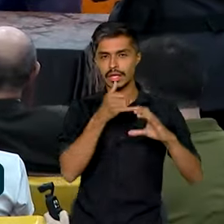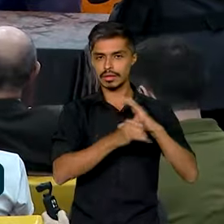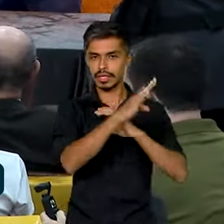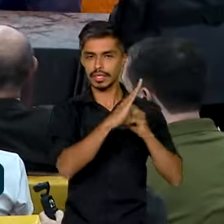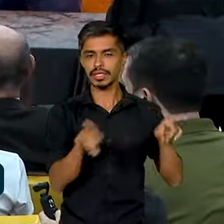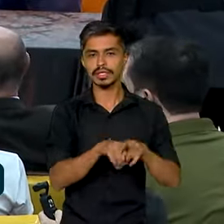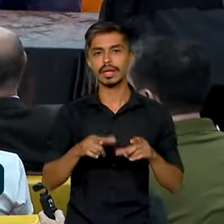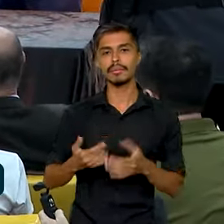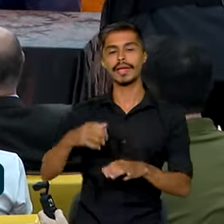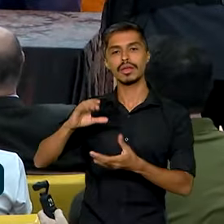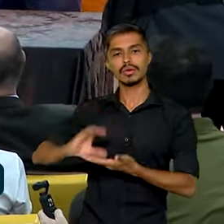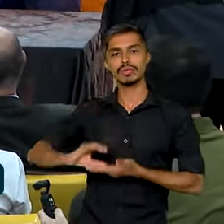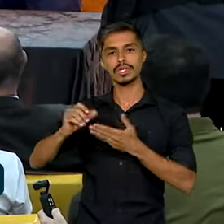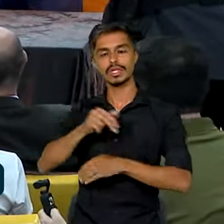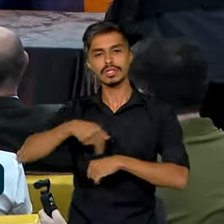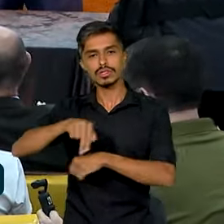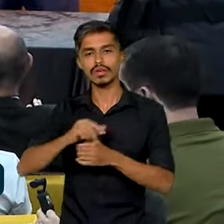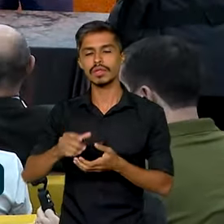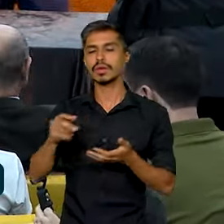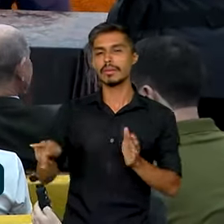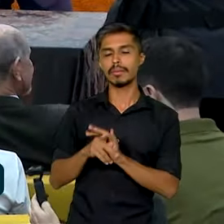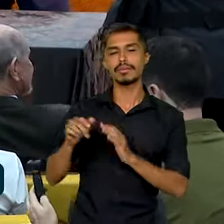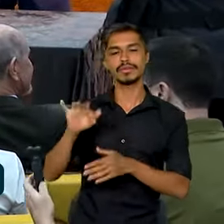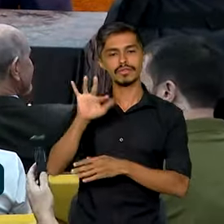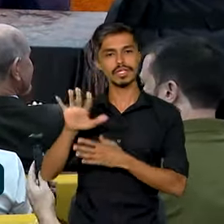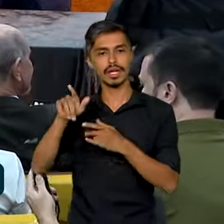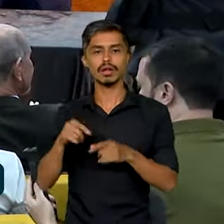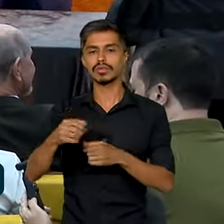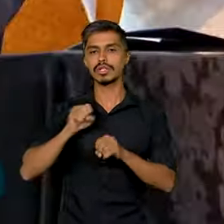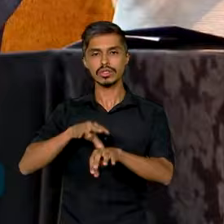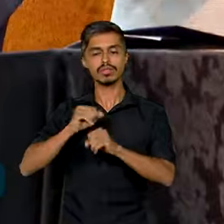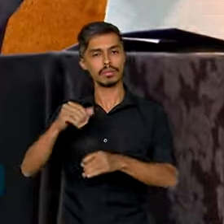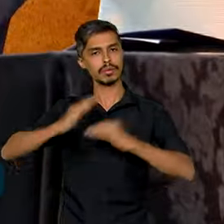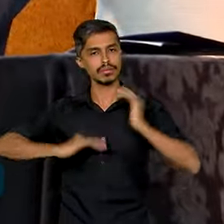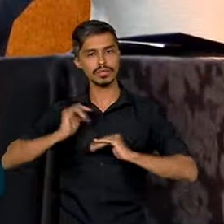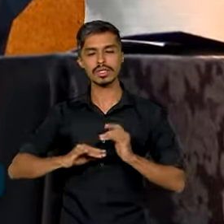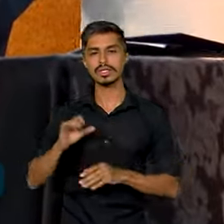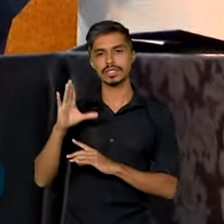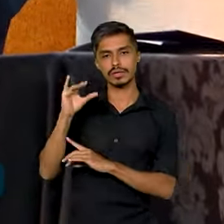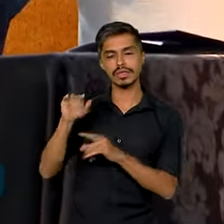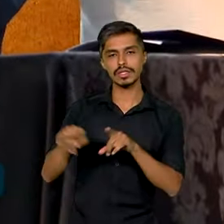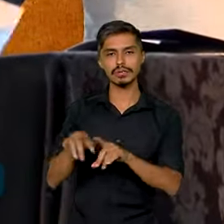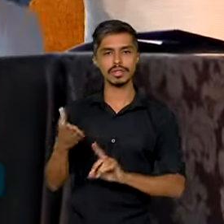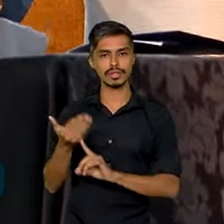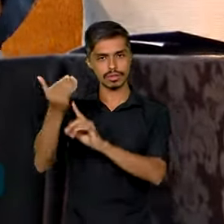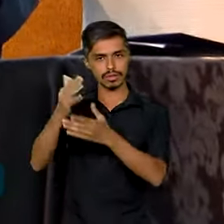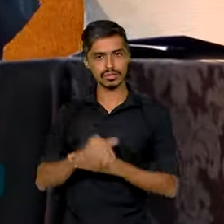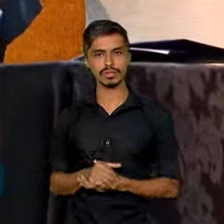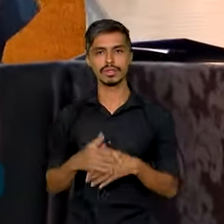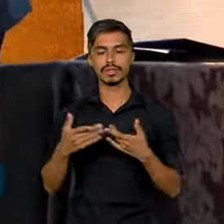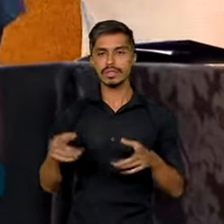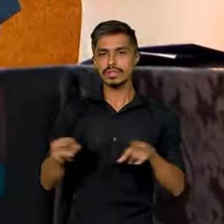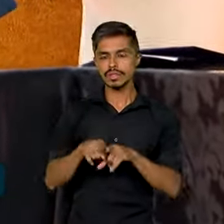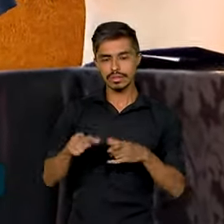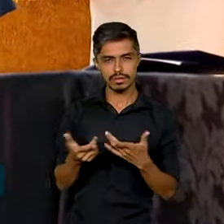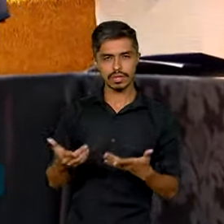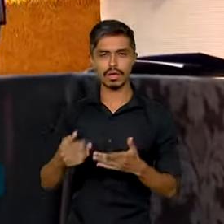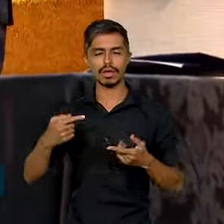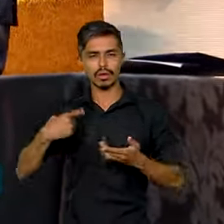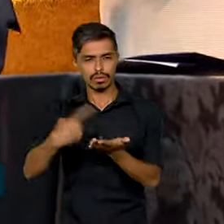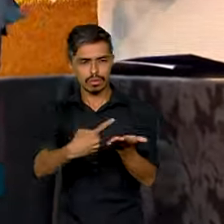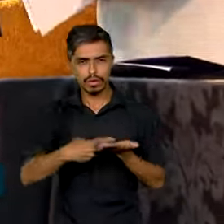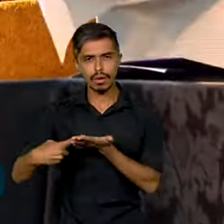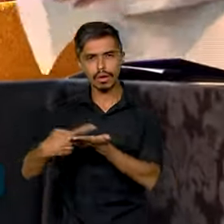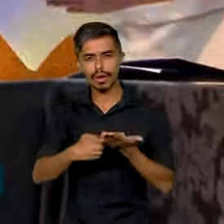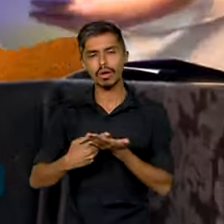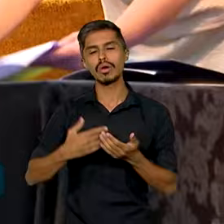Conselho Nacional das Instituições da Rede Federal de Educação Profissional, Científica e Tecnológica, além de acordos de cooperação entre